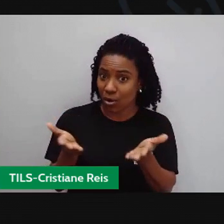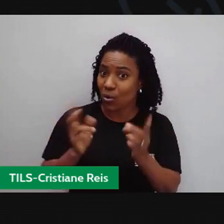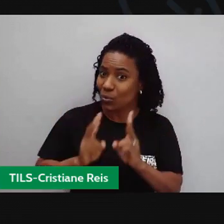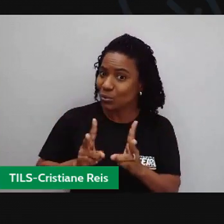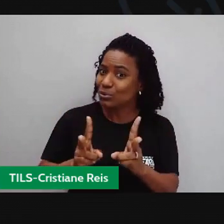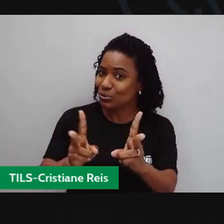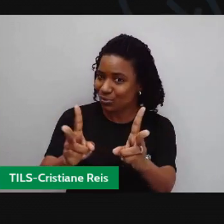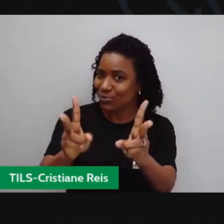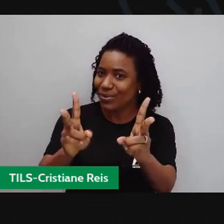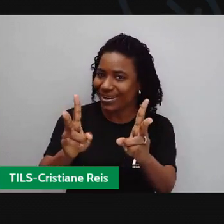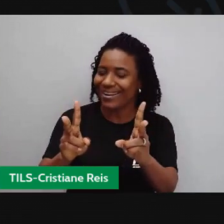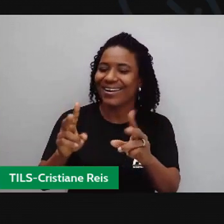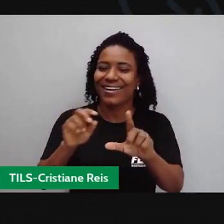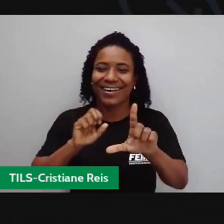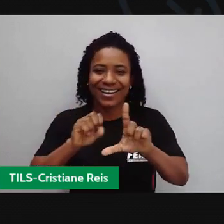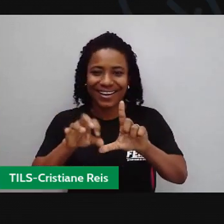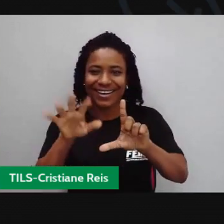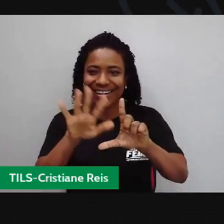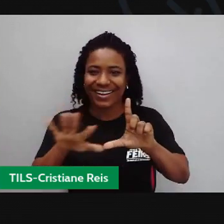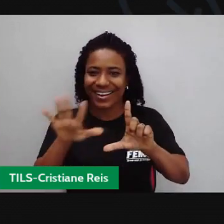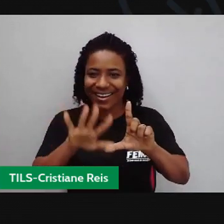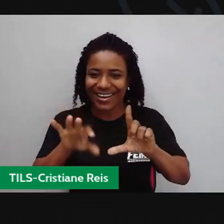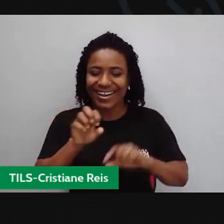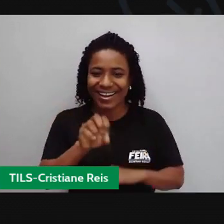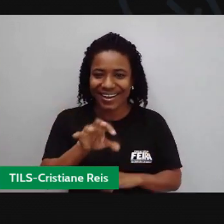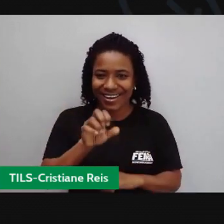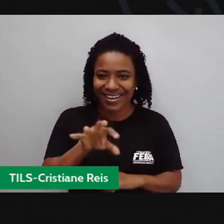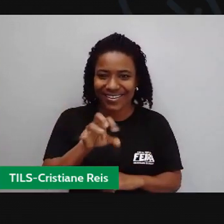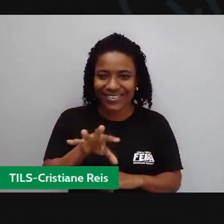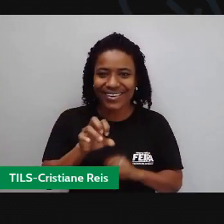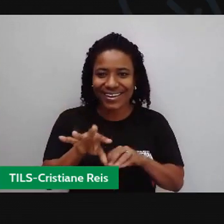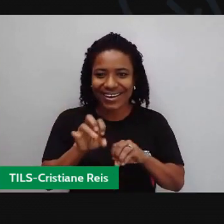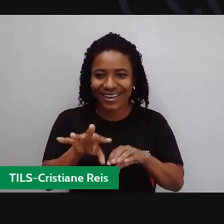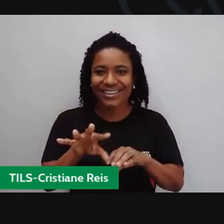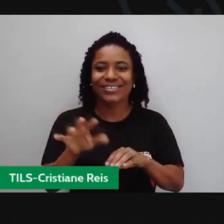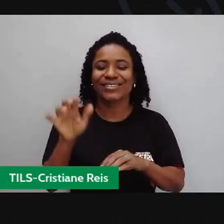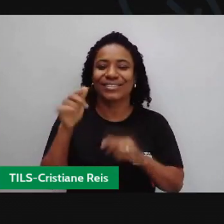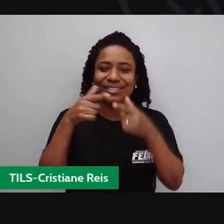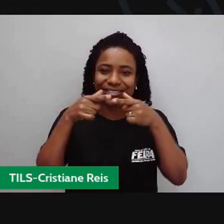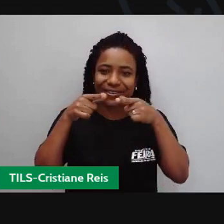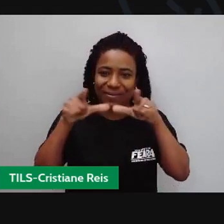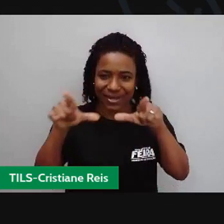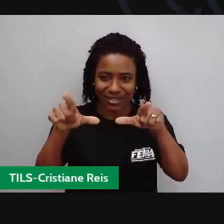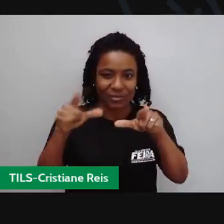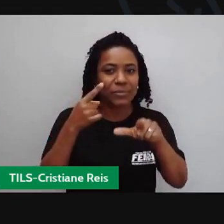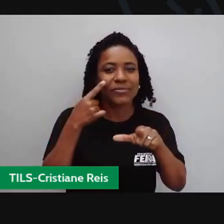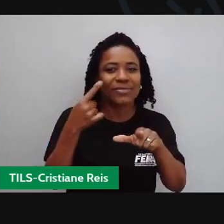de linguagens. E a gente vai ver agora sobre o que nós estudaremos. Vamos lá?